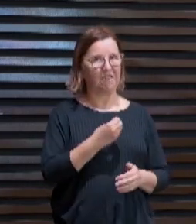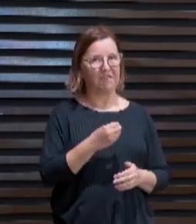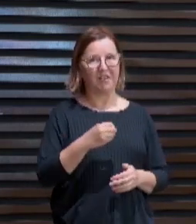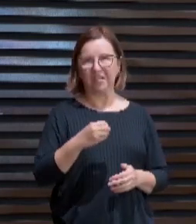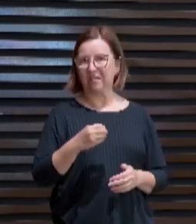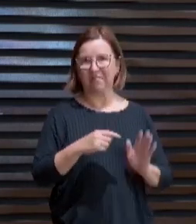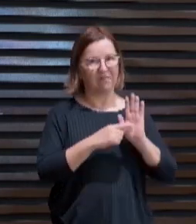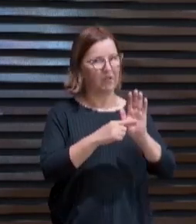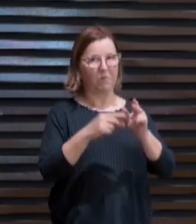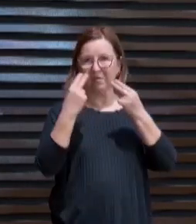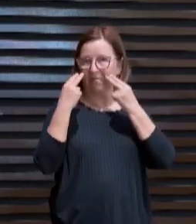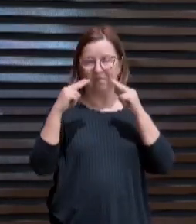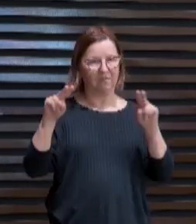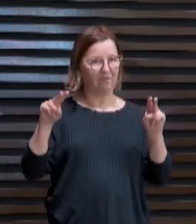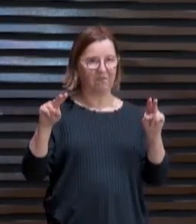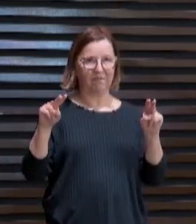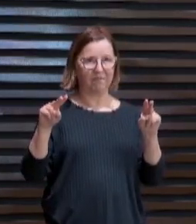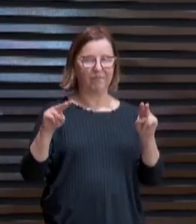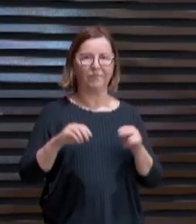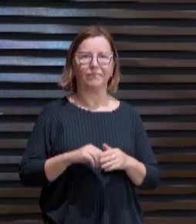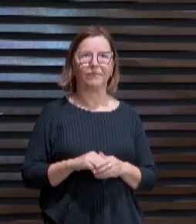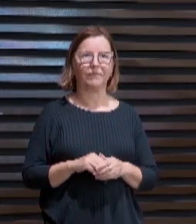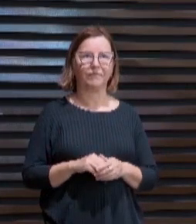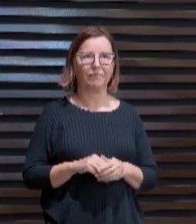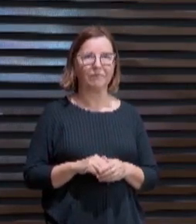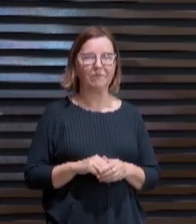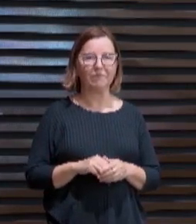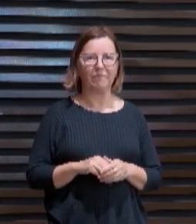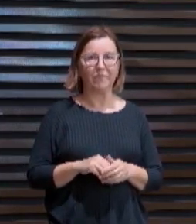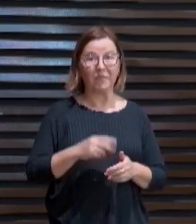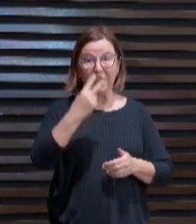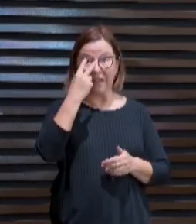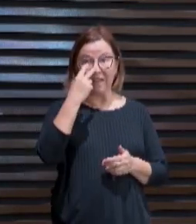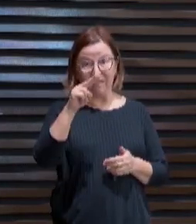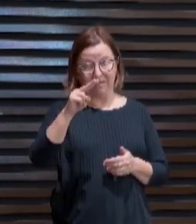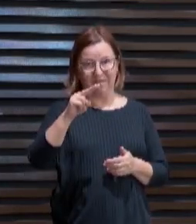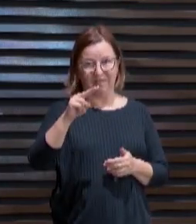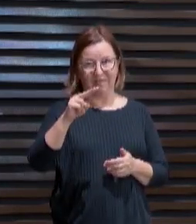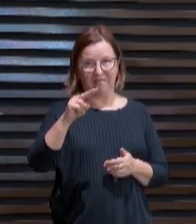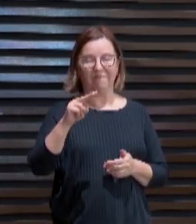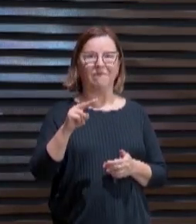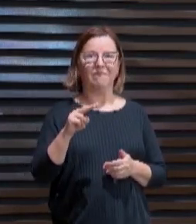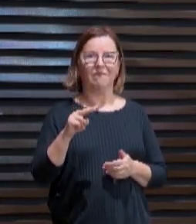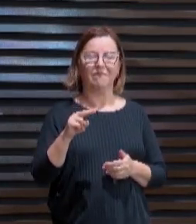De alguma maneira ela está negando, né? Então quem tem ouvidos para ouvir, ouça, né?